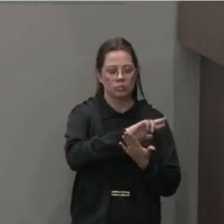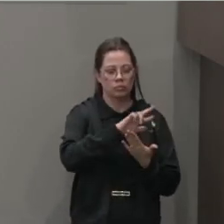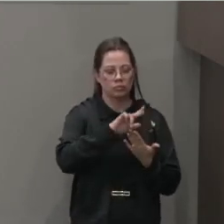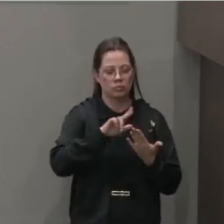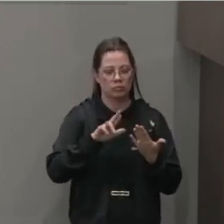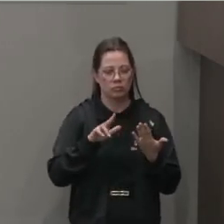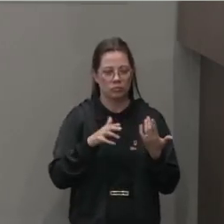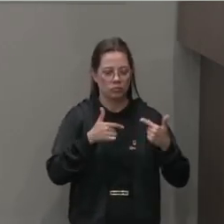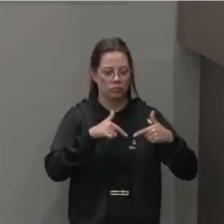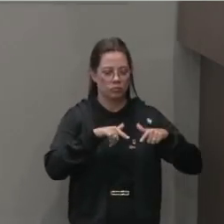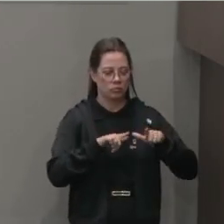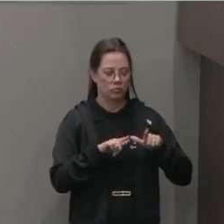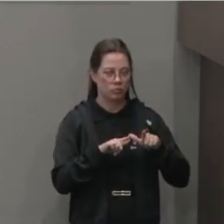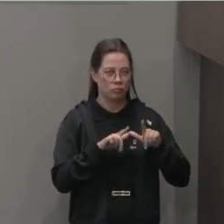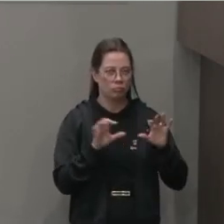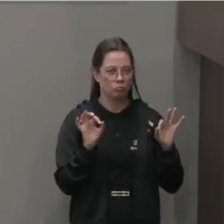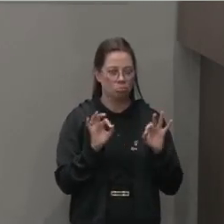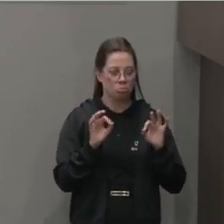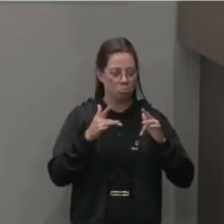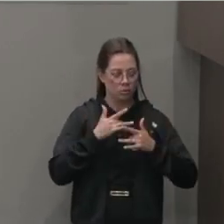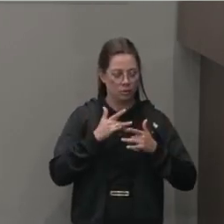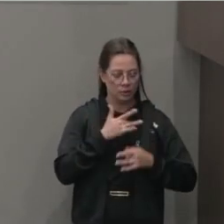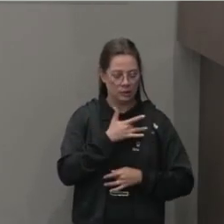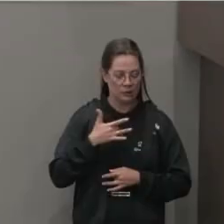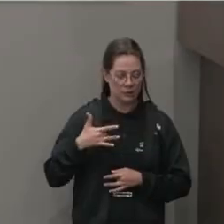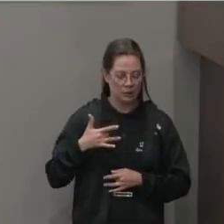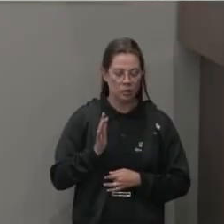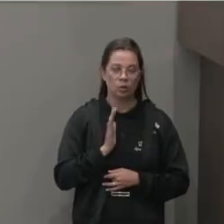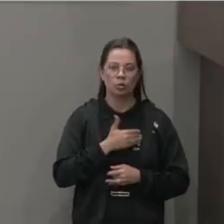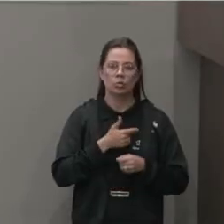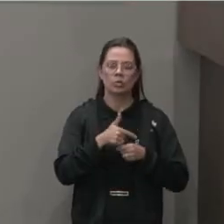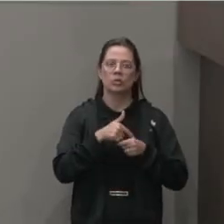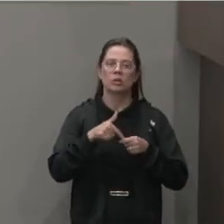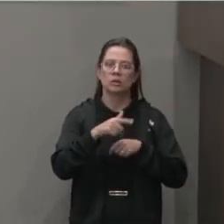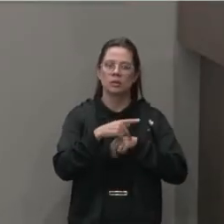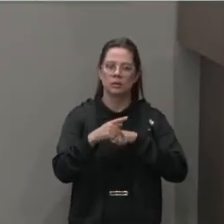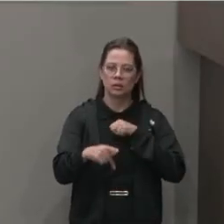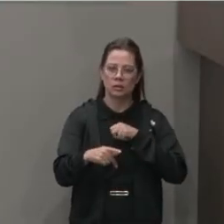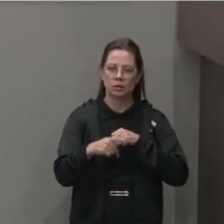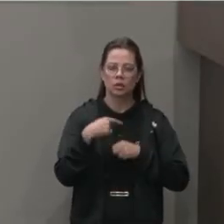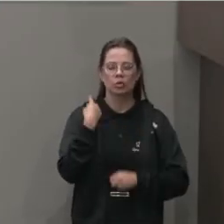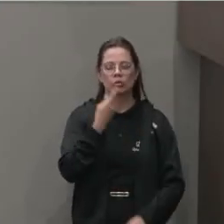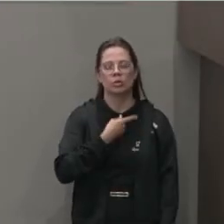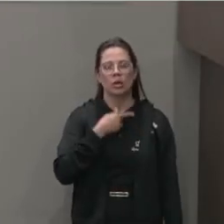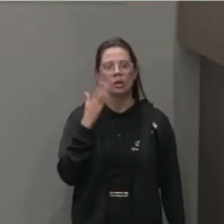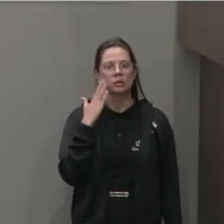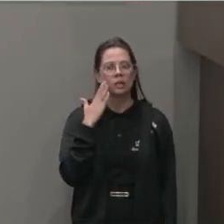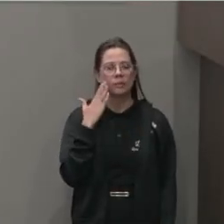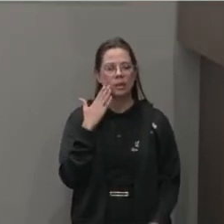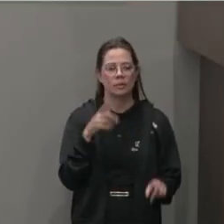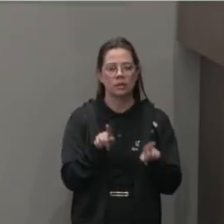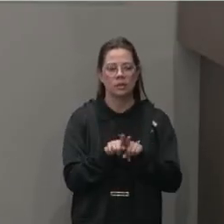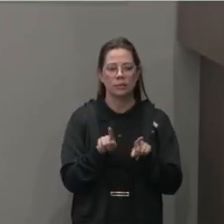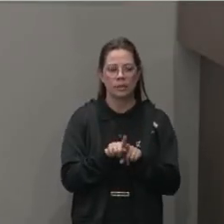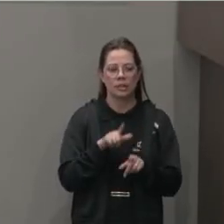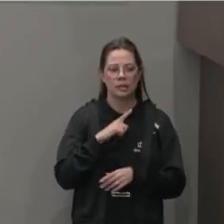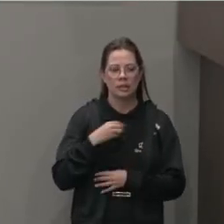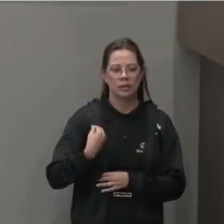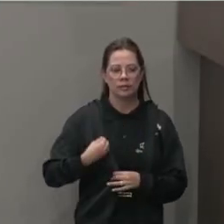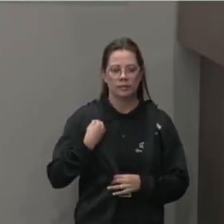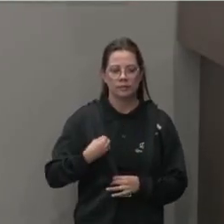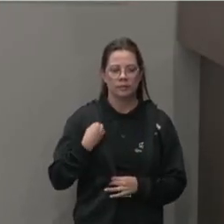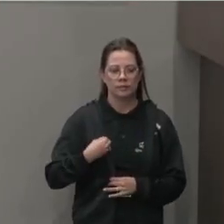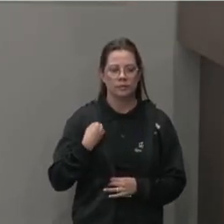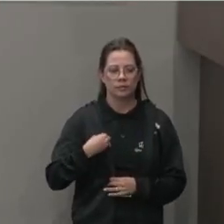diferentes espaços de saúde do nosso município. Mas a gente sabe que também existem